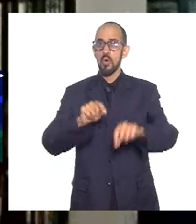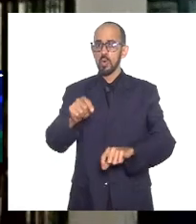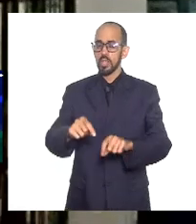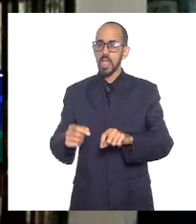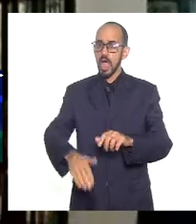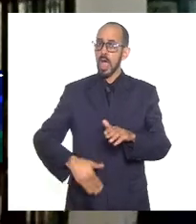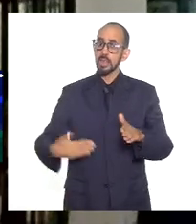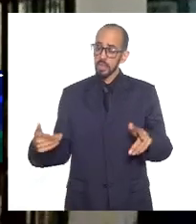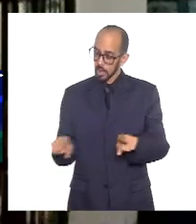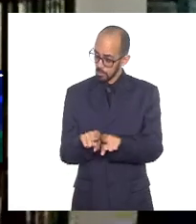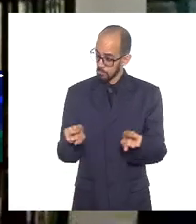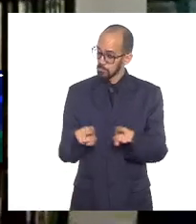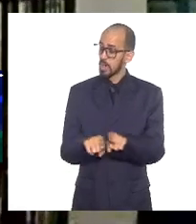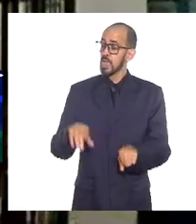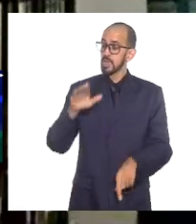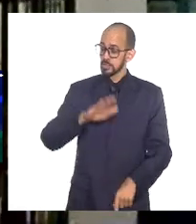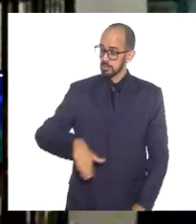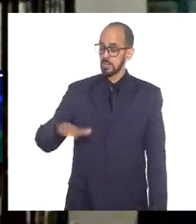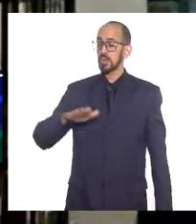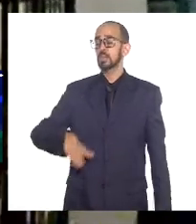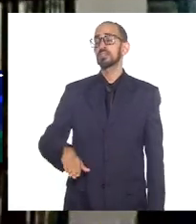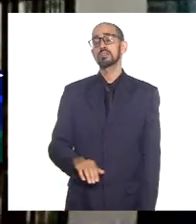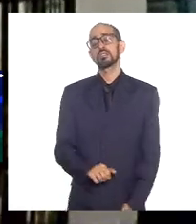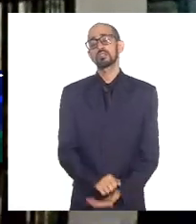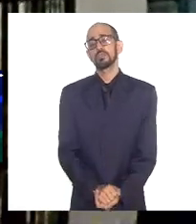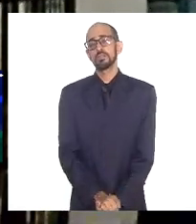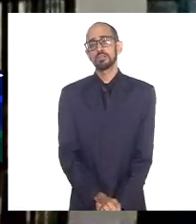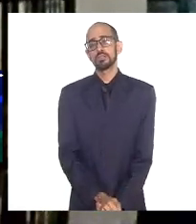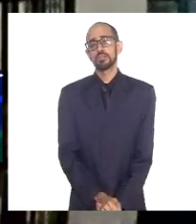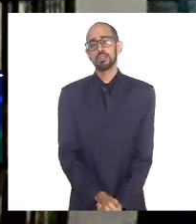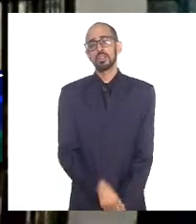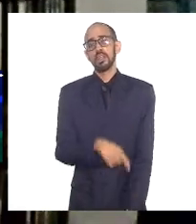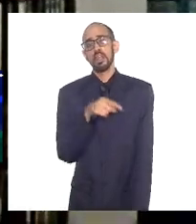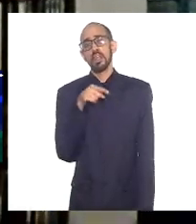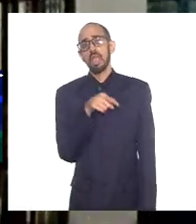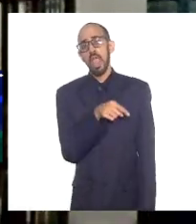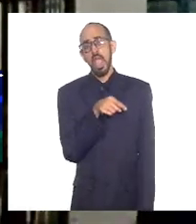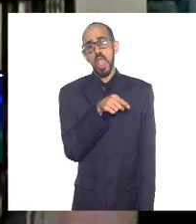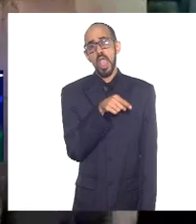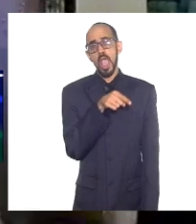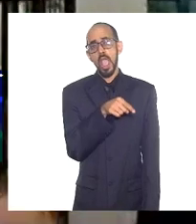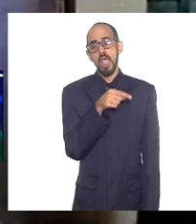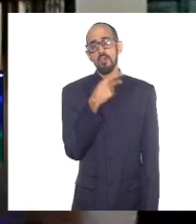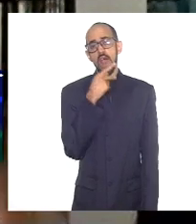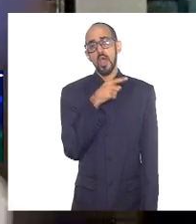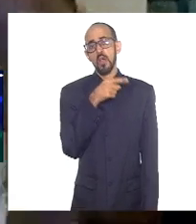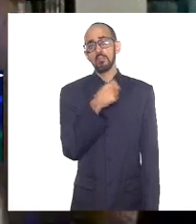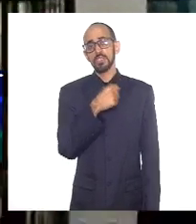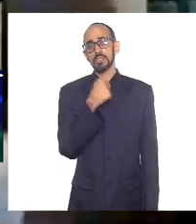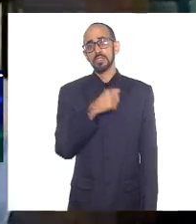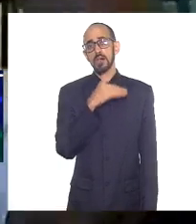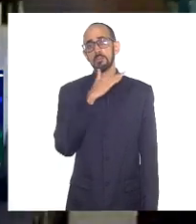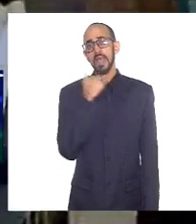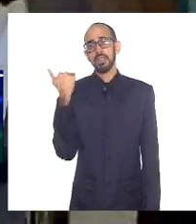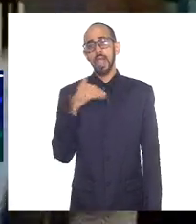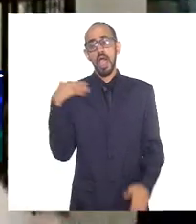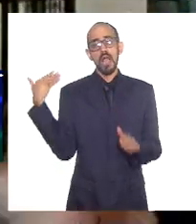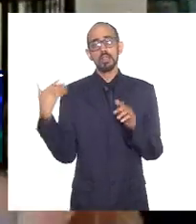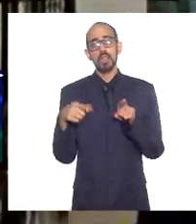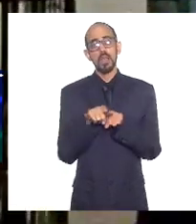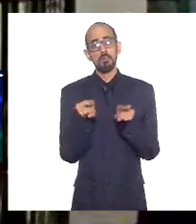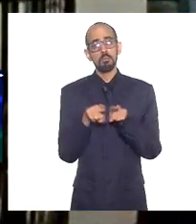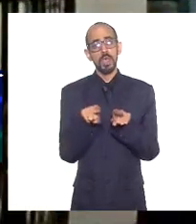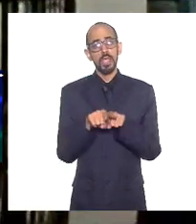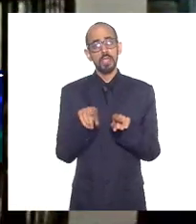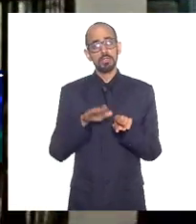as crianças. E eram ditas, nós temos que matar até as crianças para não